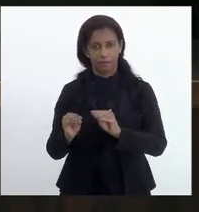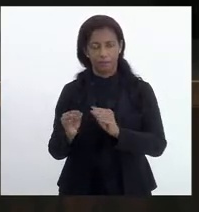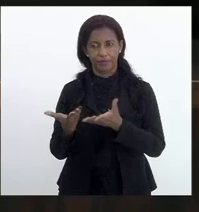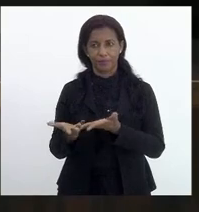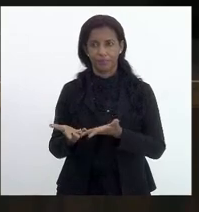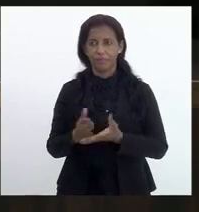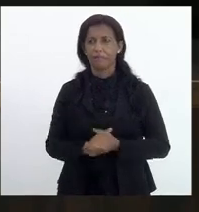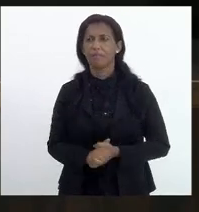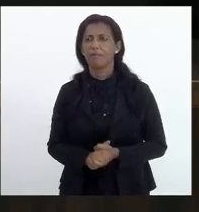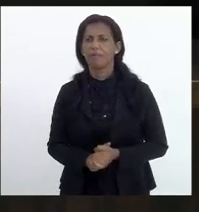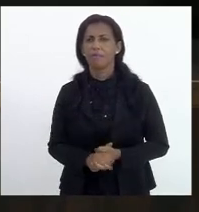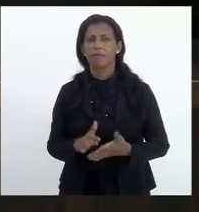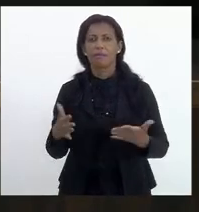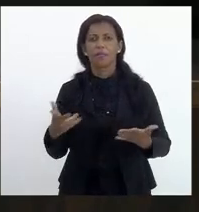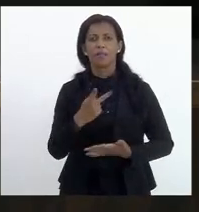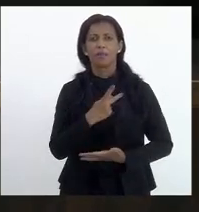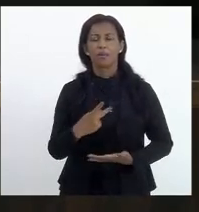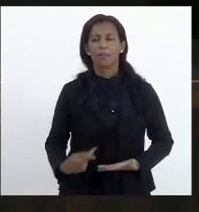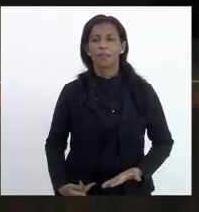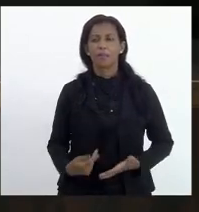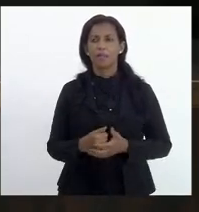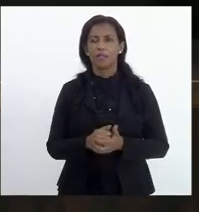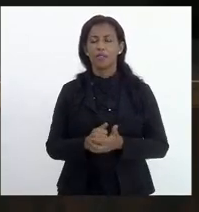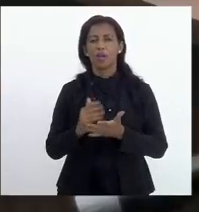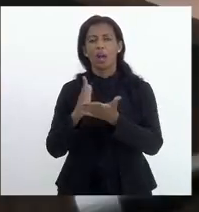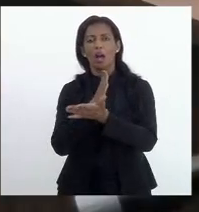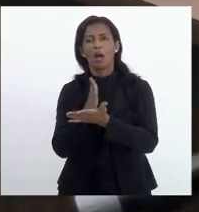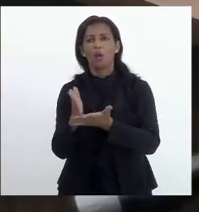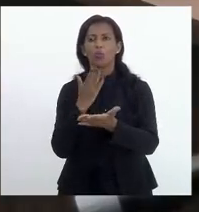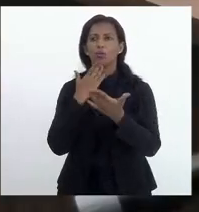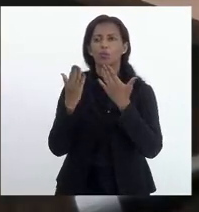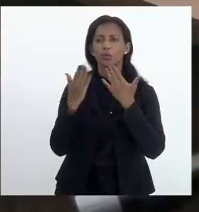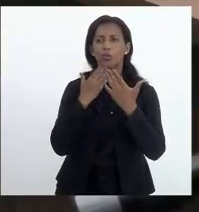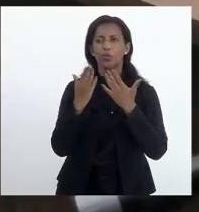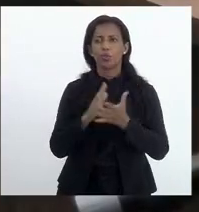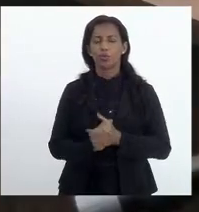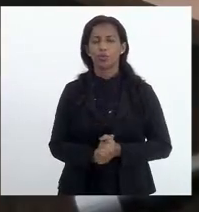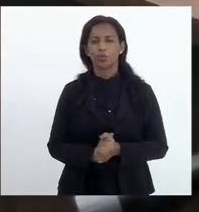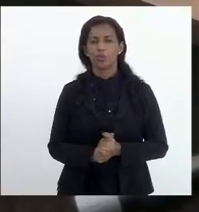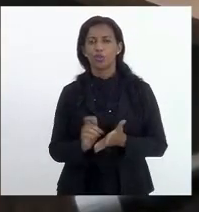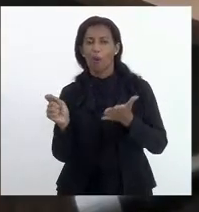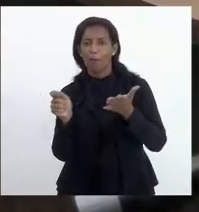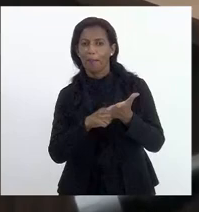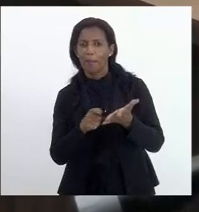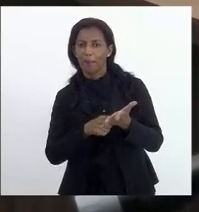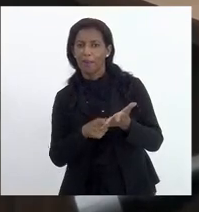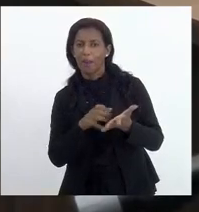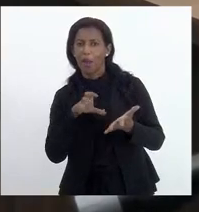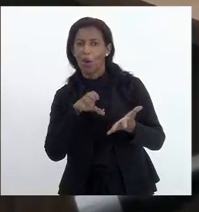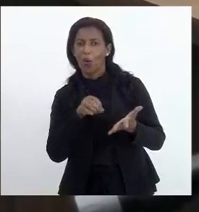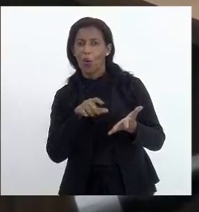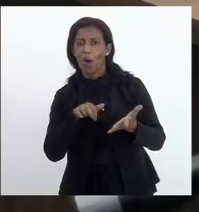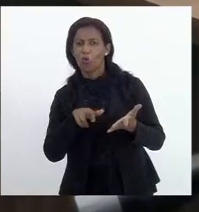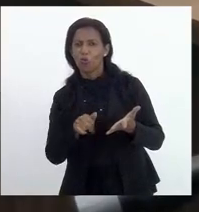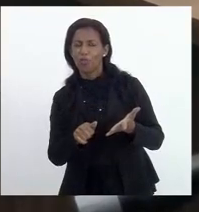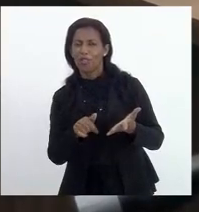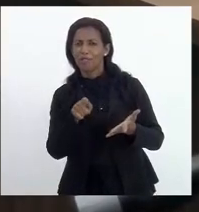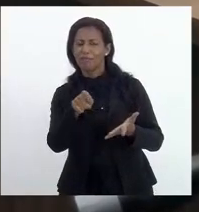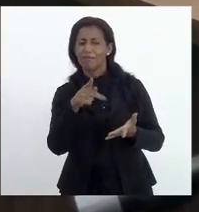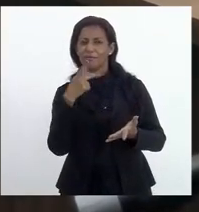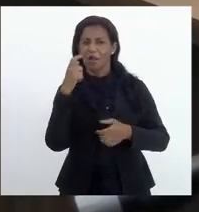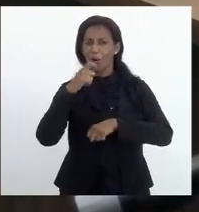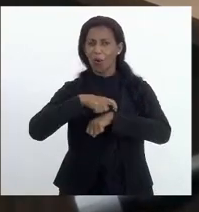Senhor presidente, é que eu tive alguns pedidos de coautoria e, na hora que Vossa